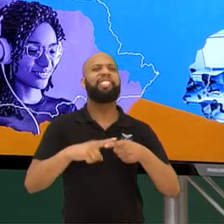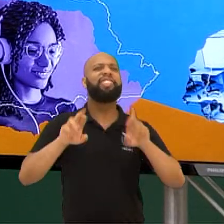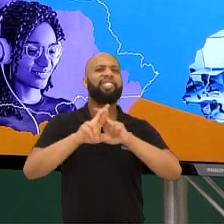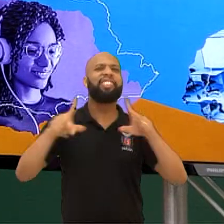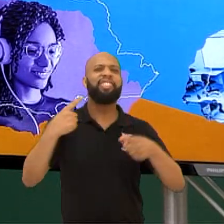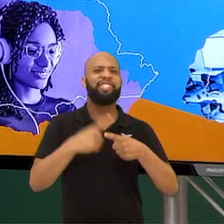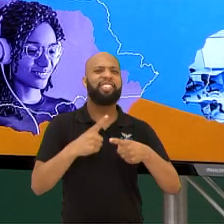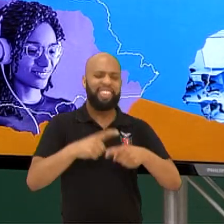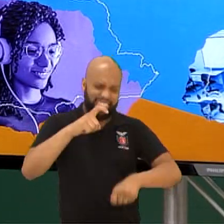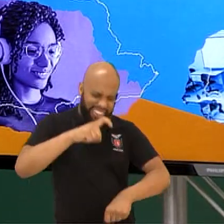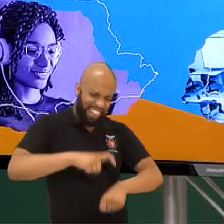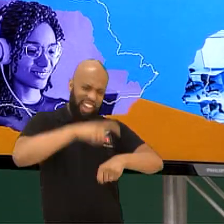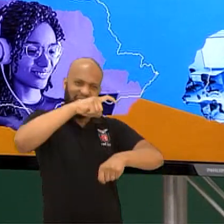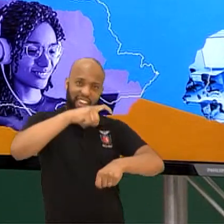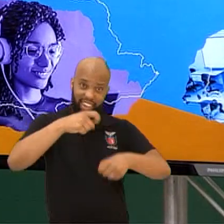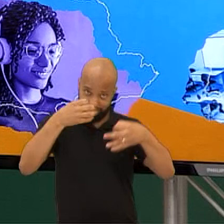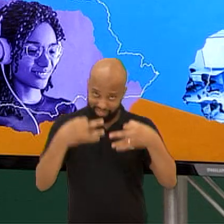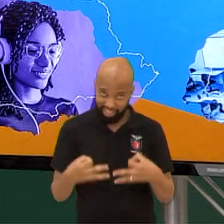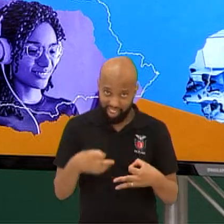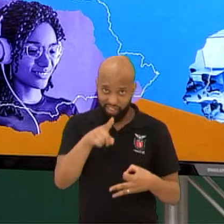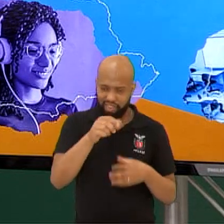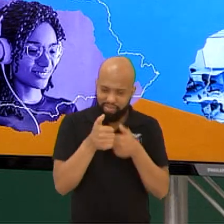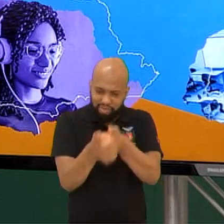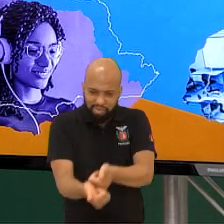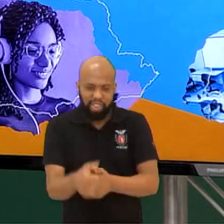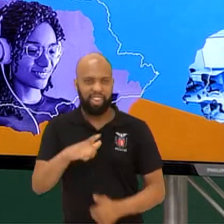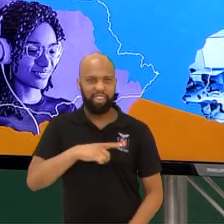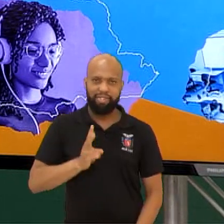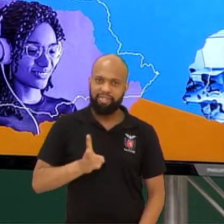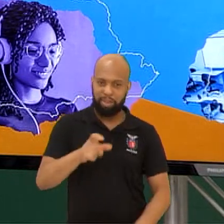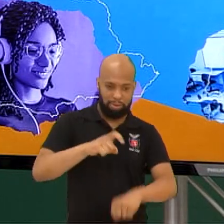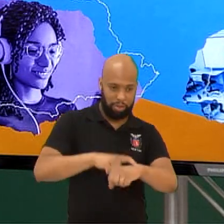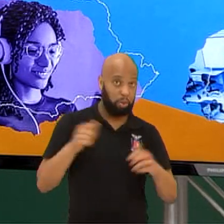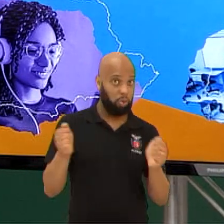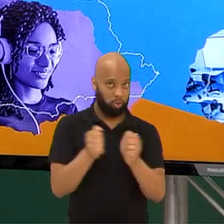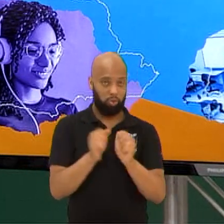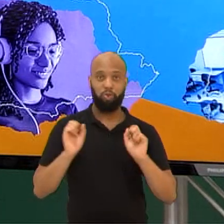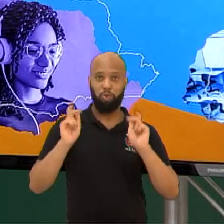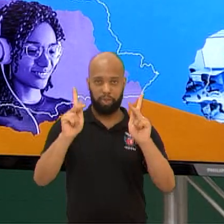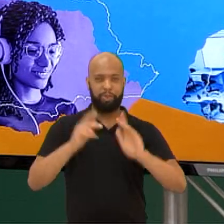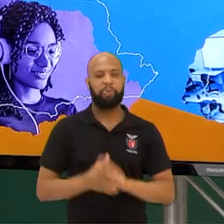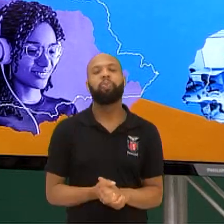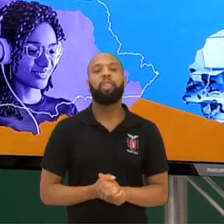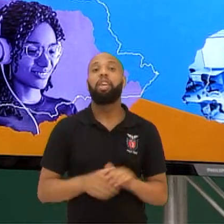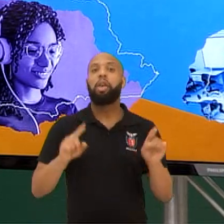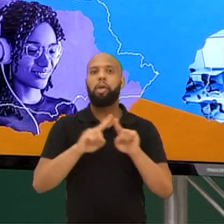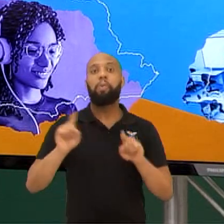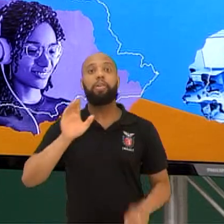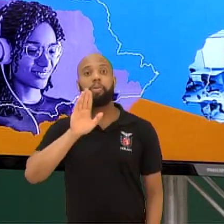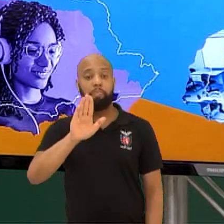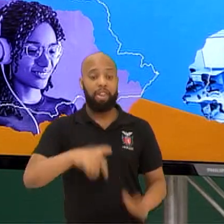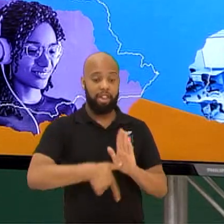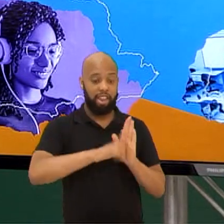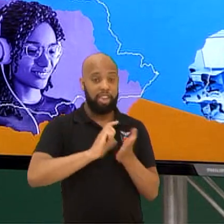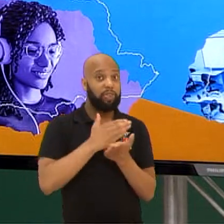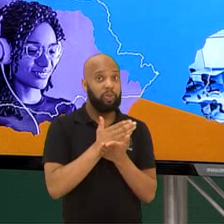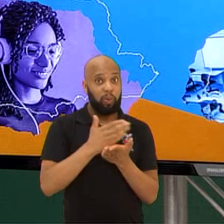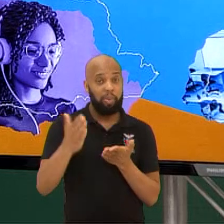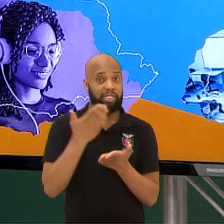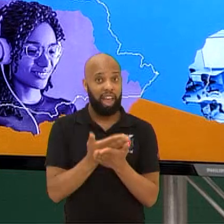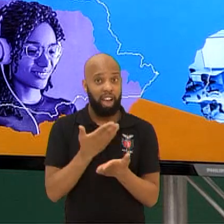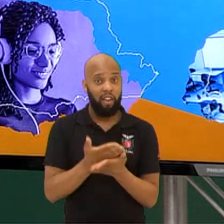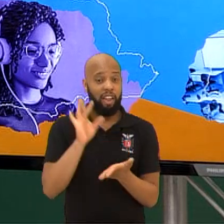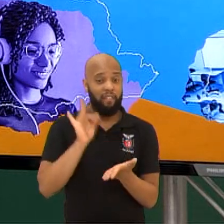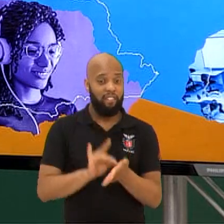diferente? Porque ela é ao vivo, né, pessoal? Vocês já nos acompanham aí em tempo real, né? Antes de iniciarmos a